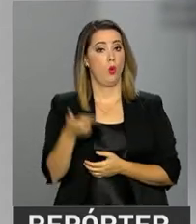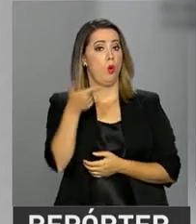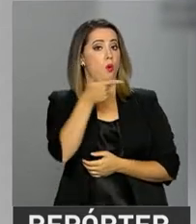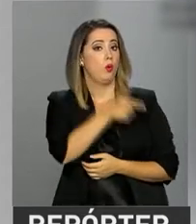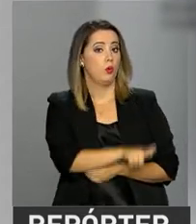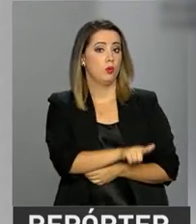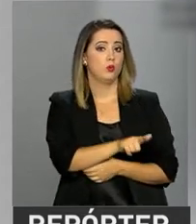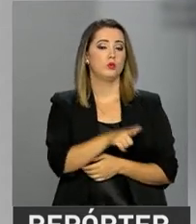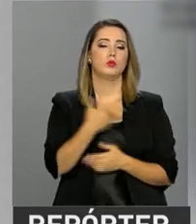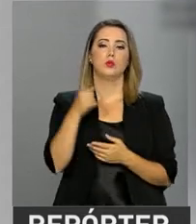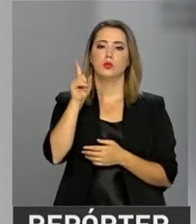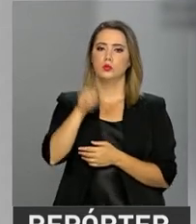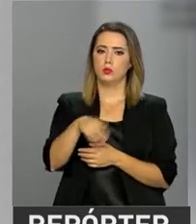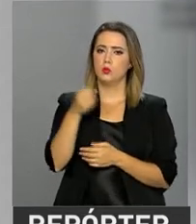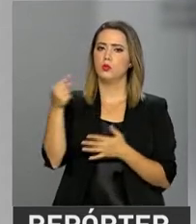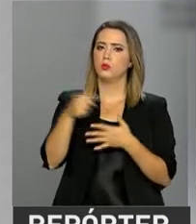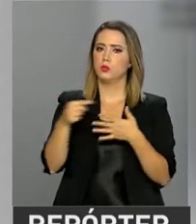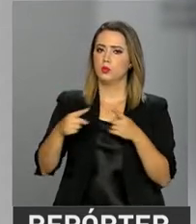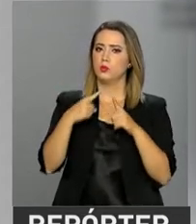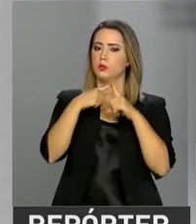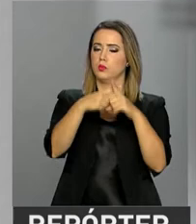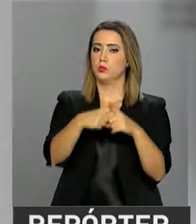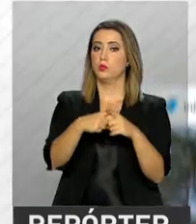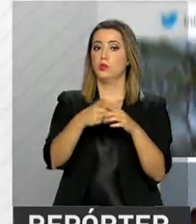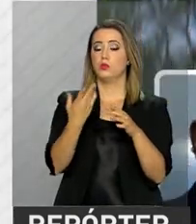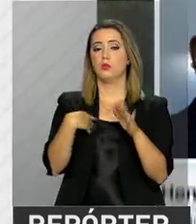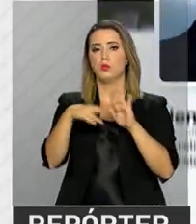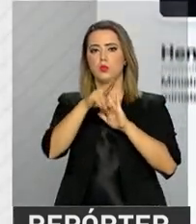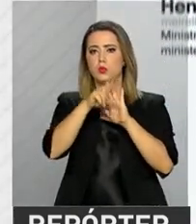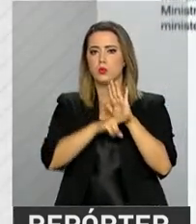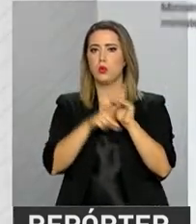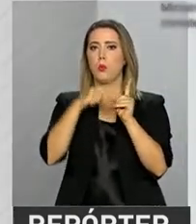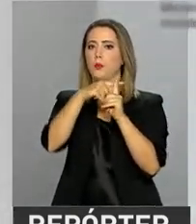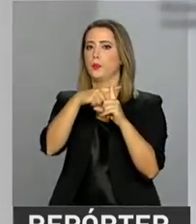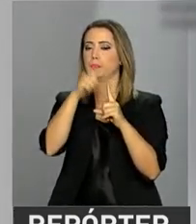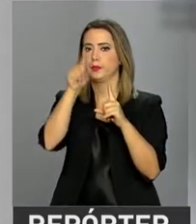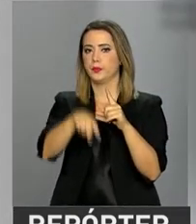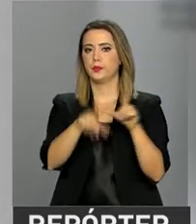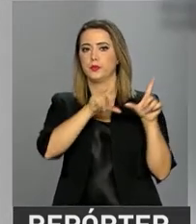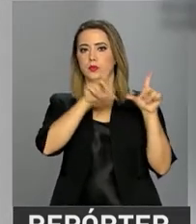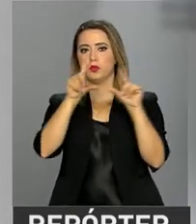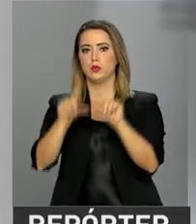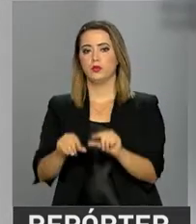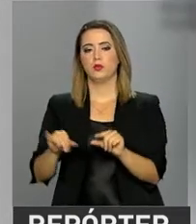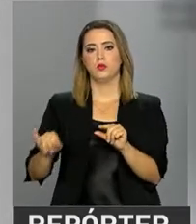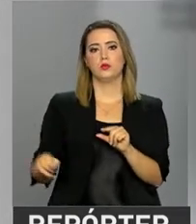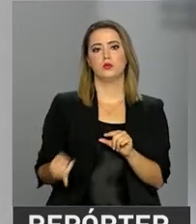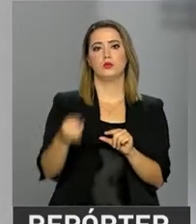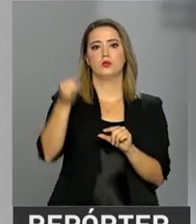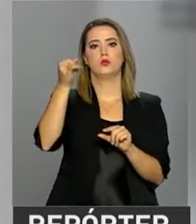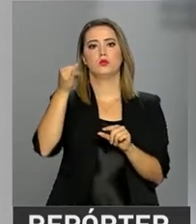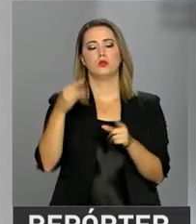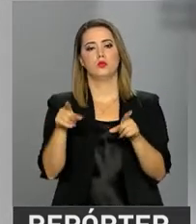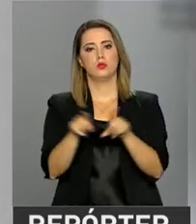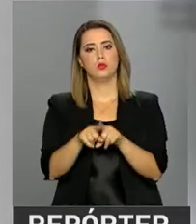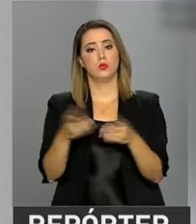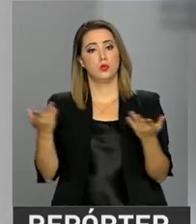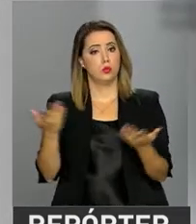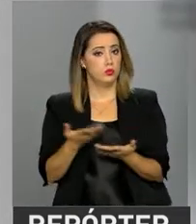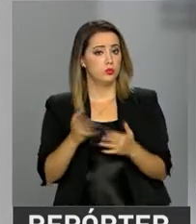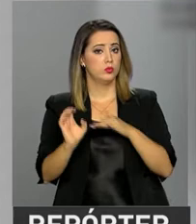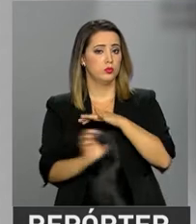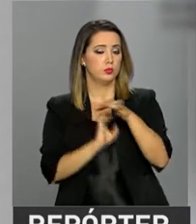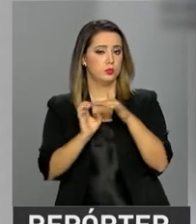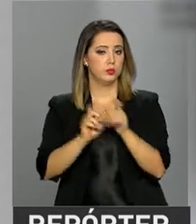benefício da implantação do cadastro positivo segundo henrique meirelles será a queda na taxa nas taxas de juros cobradas de